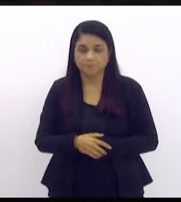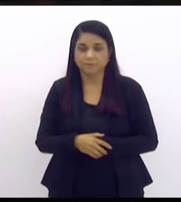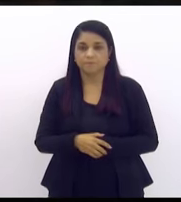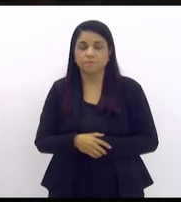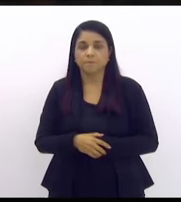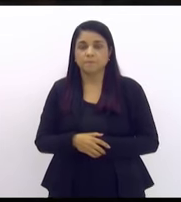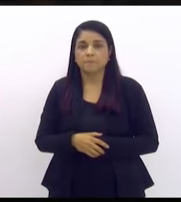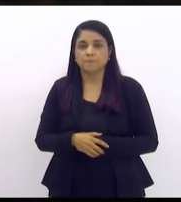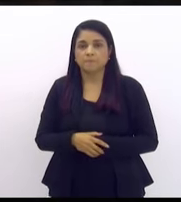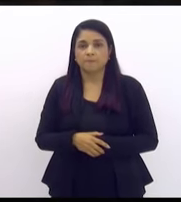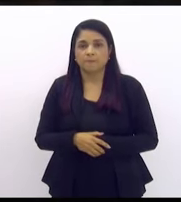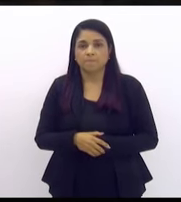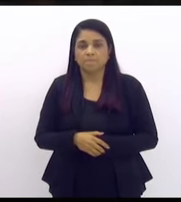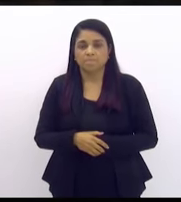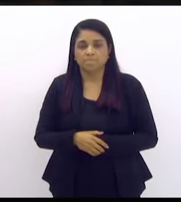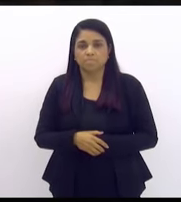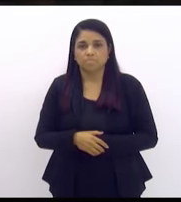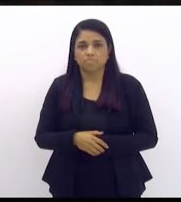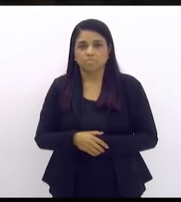Além disso,